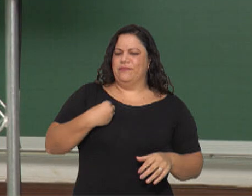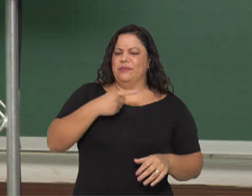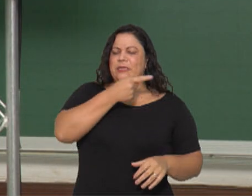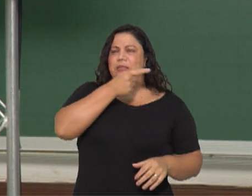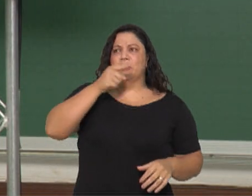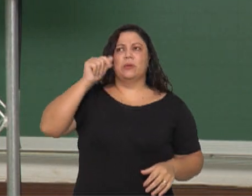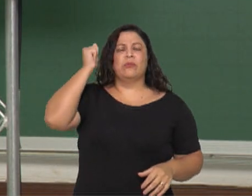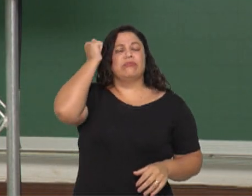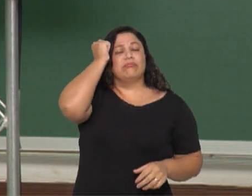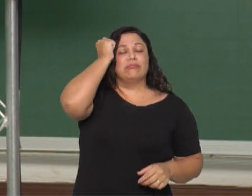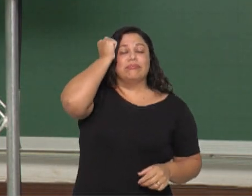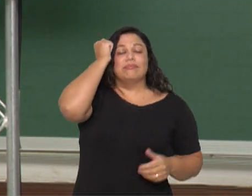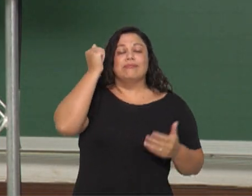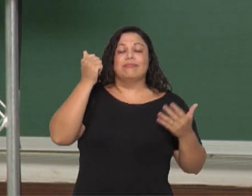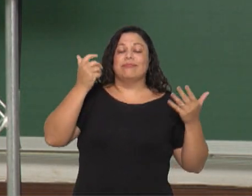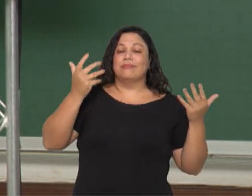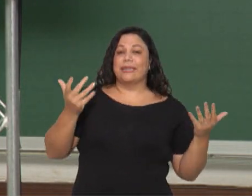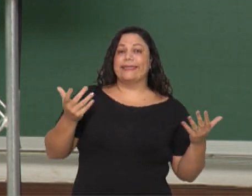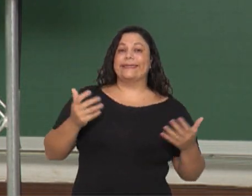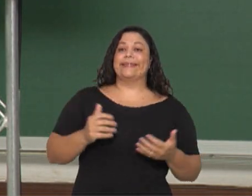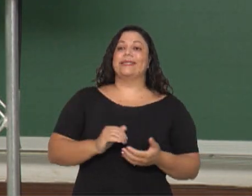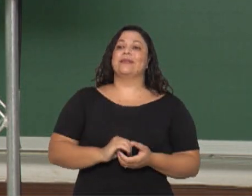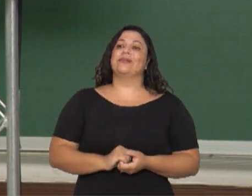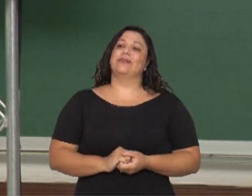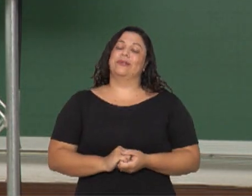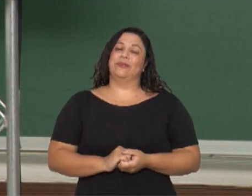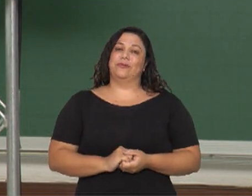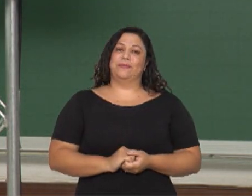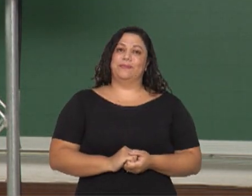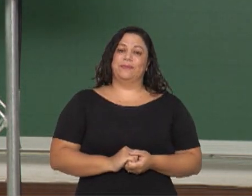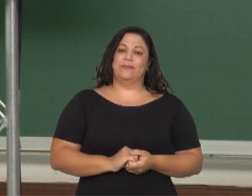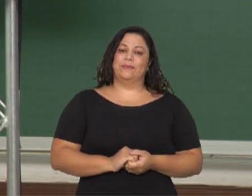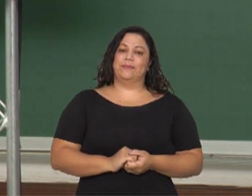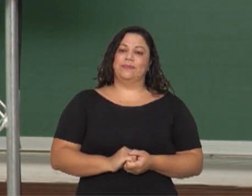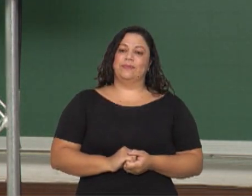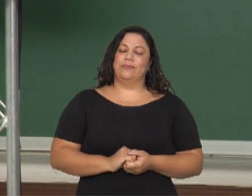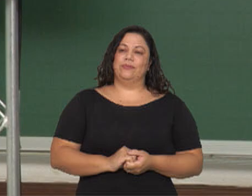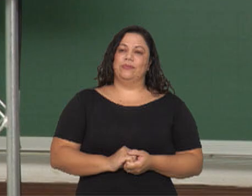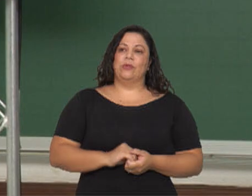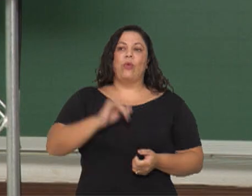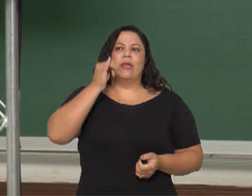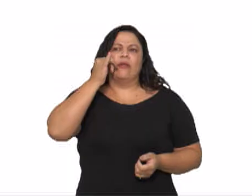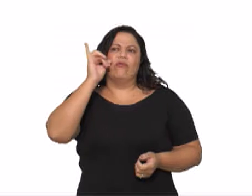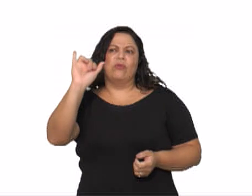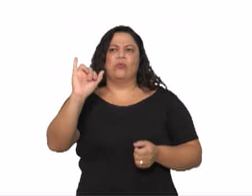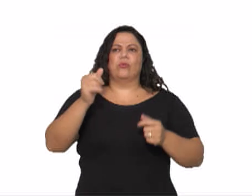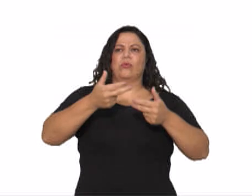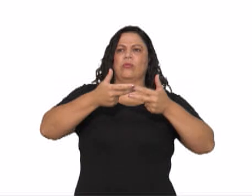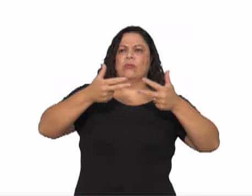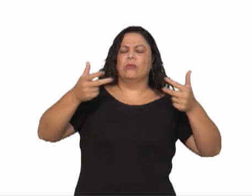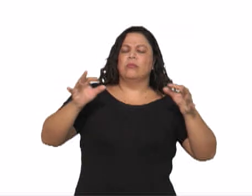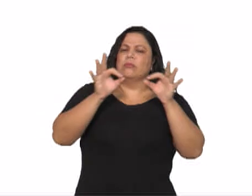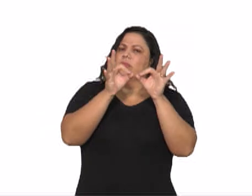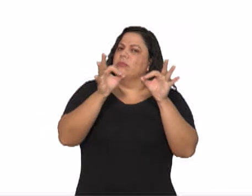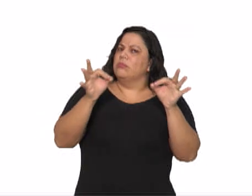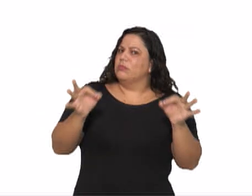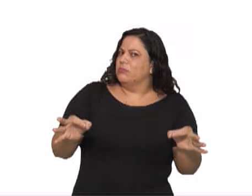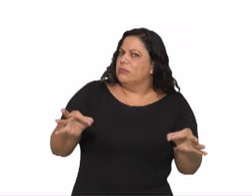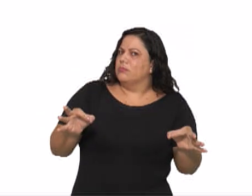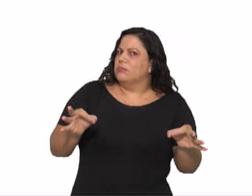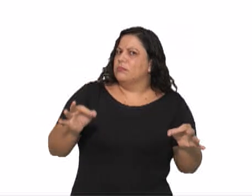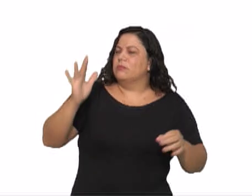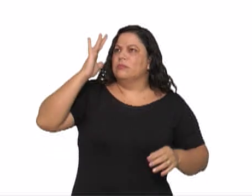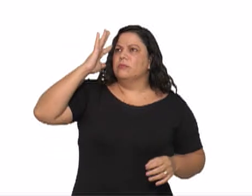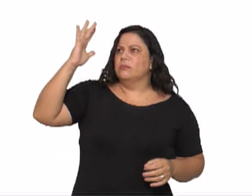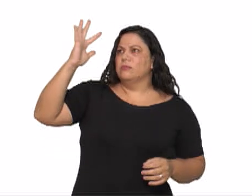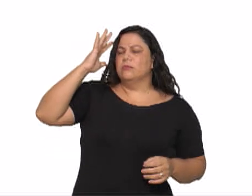erros e de haver se privado de coisas sencillas, coisas simples, se privou disso? B. Uma reflexão melancólica de alguém